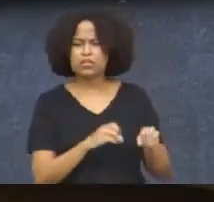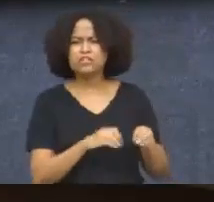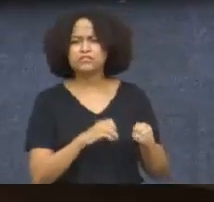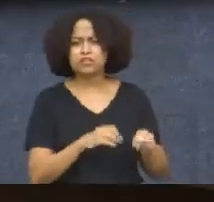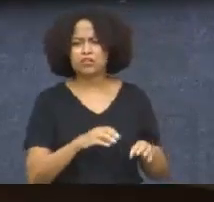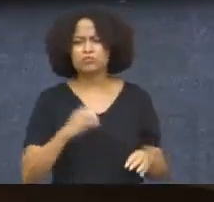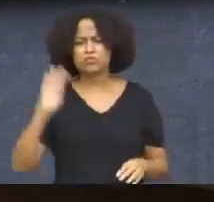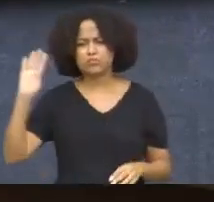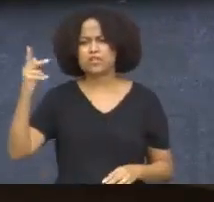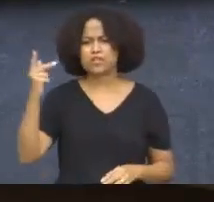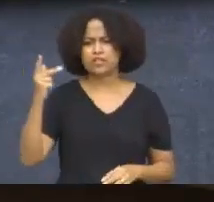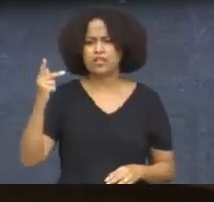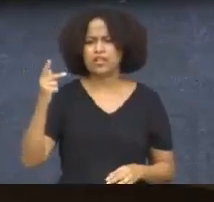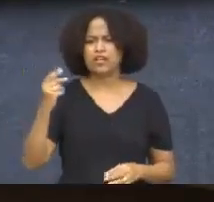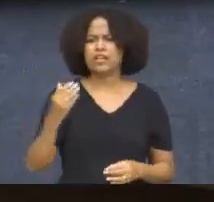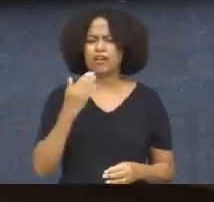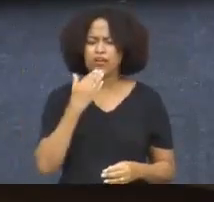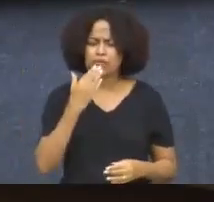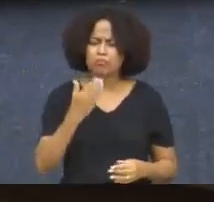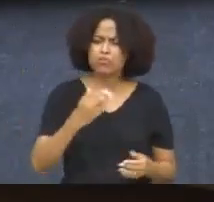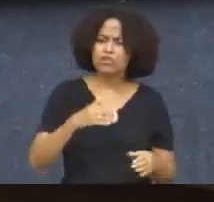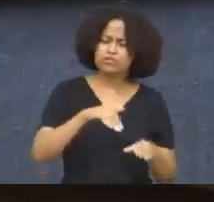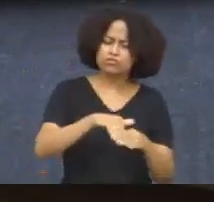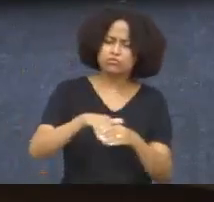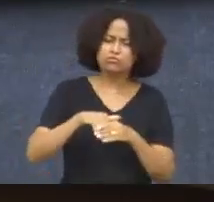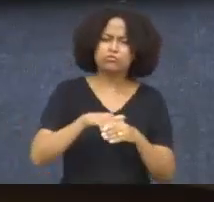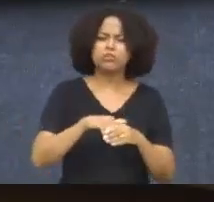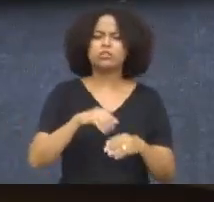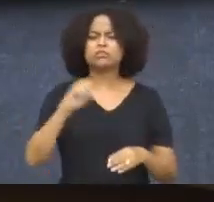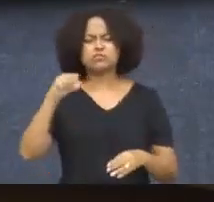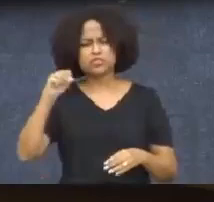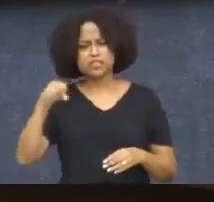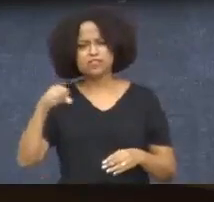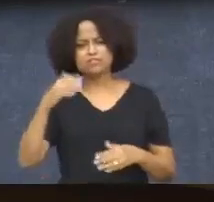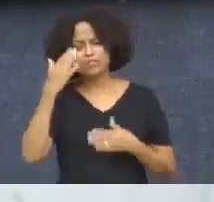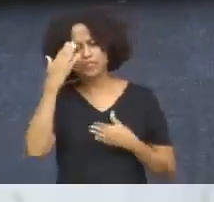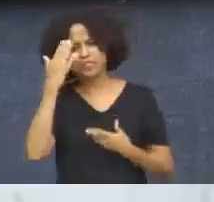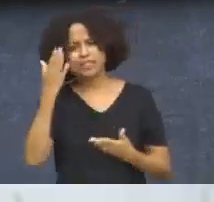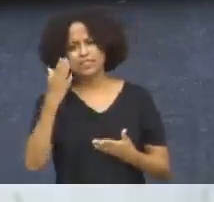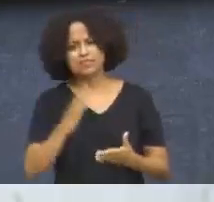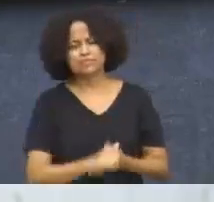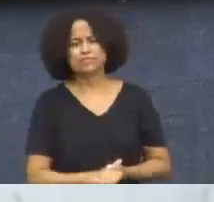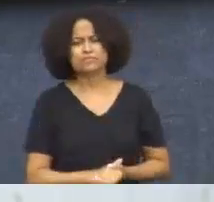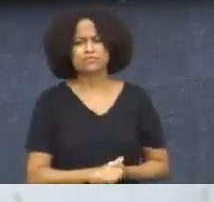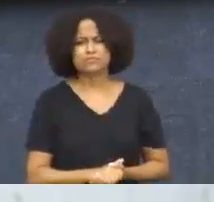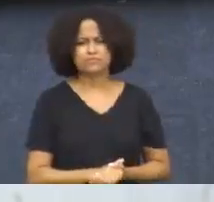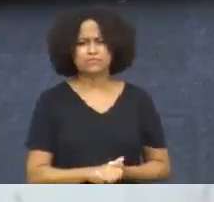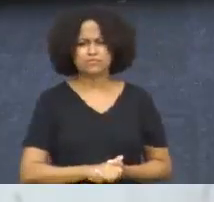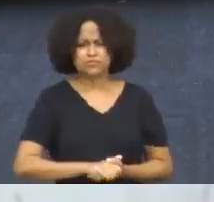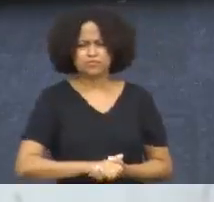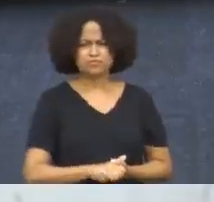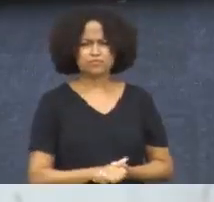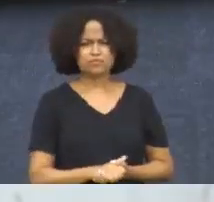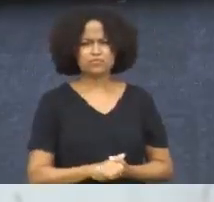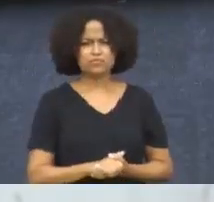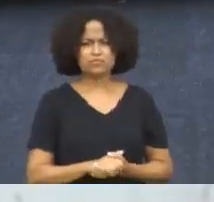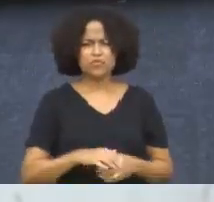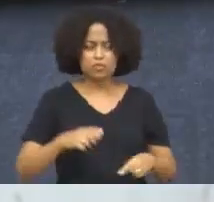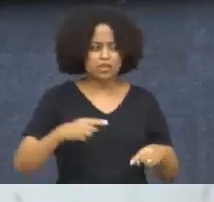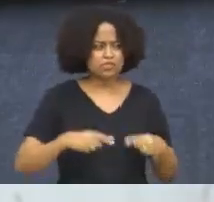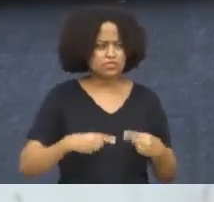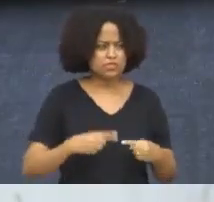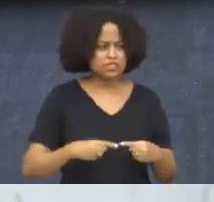voto sim na emenda, inclusive, acordada com o Executivo. Obrigada. Obrigado, pessoal. Vereadora. Para